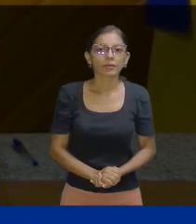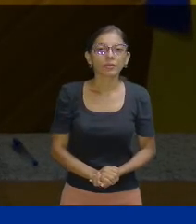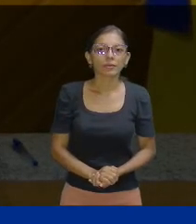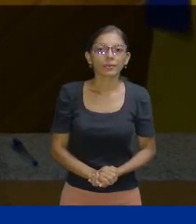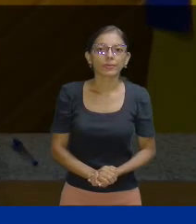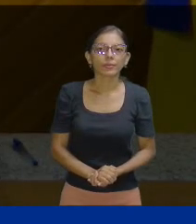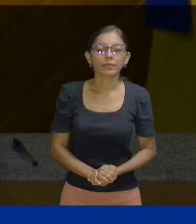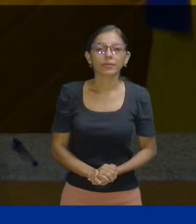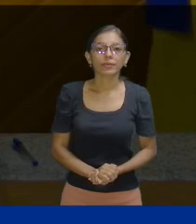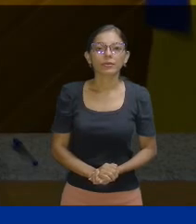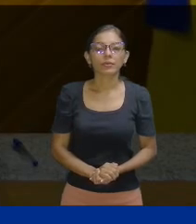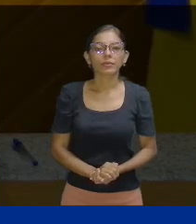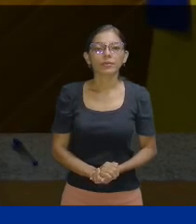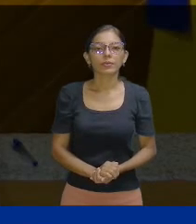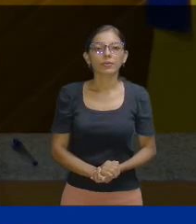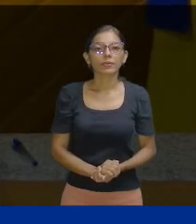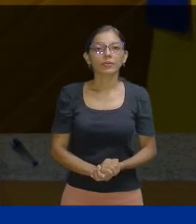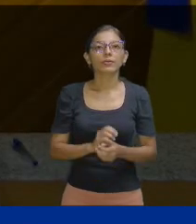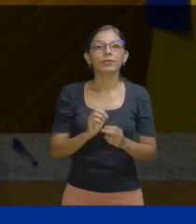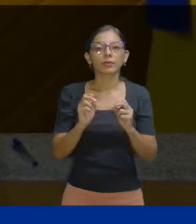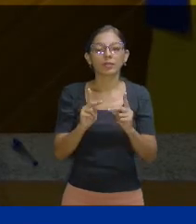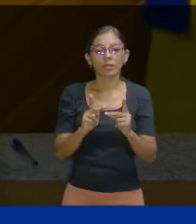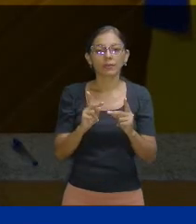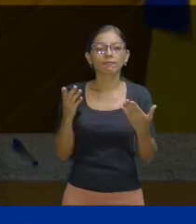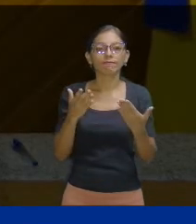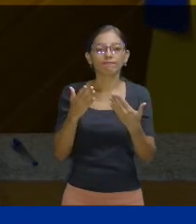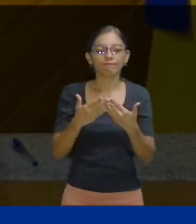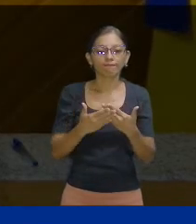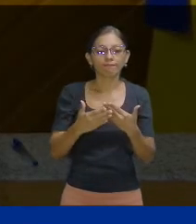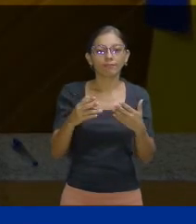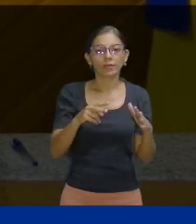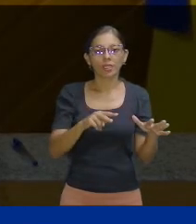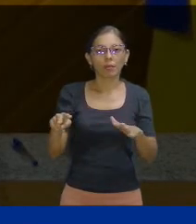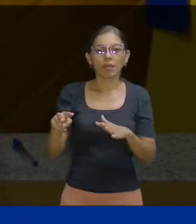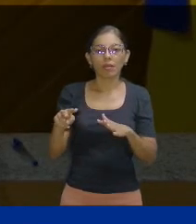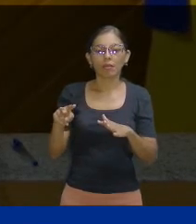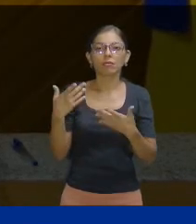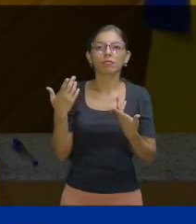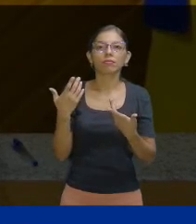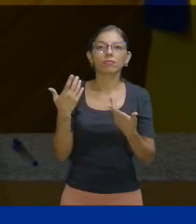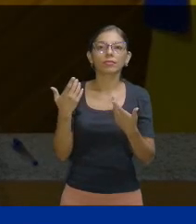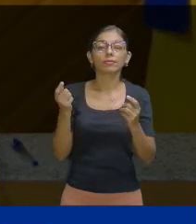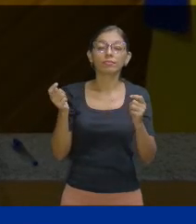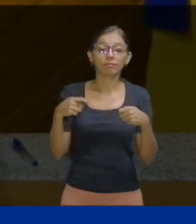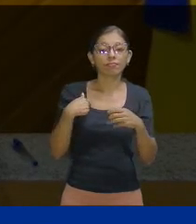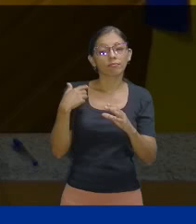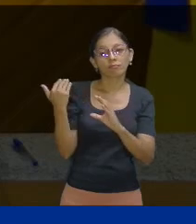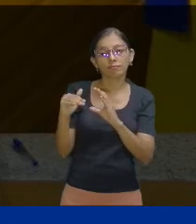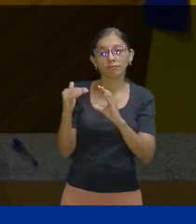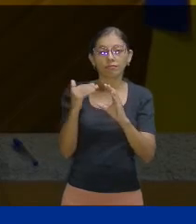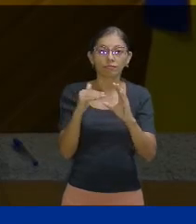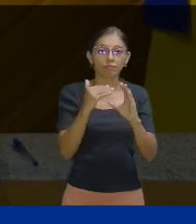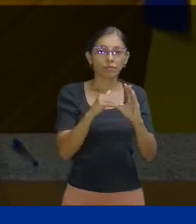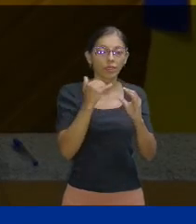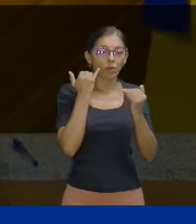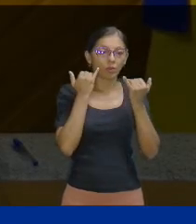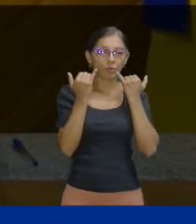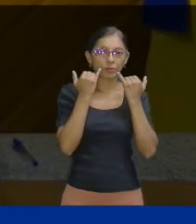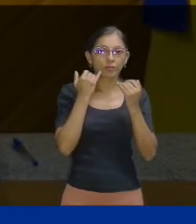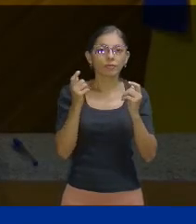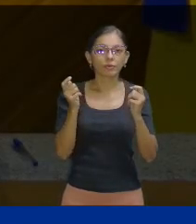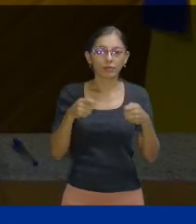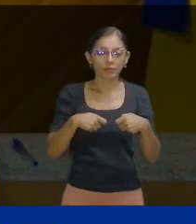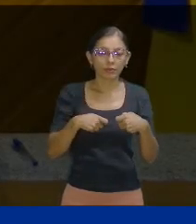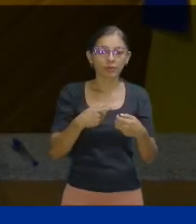essas considerações, eu vou dizer que nos próximos dias os colegas estarão recebendo essa comunicação e